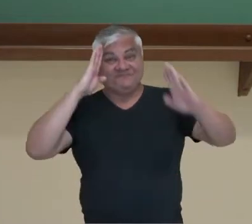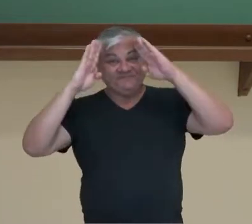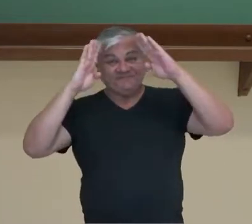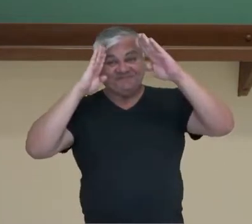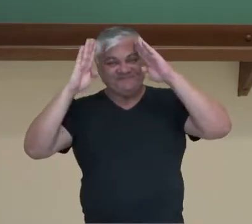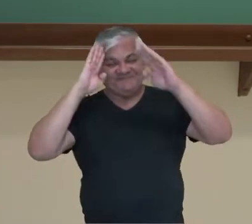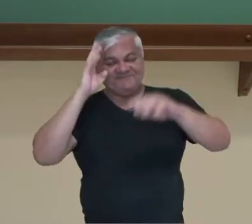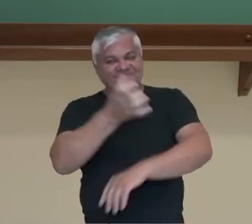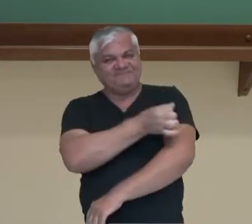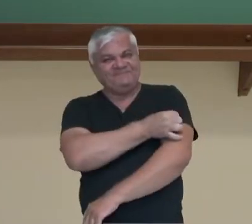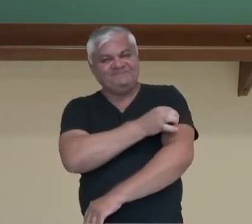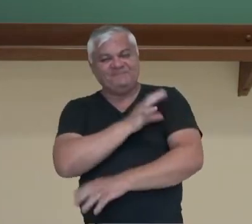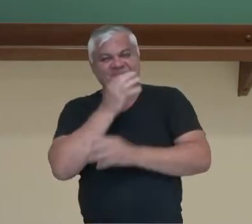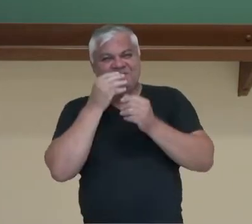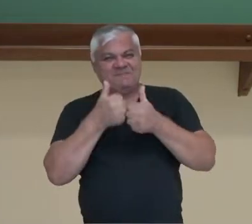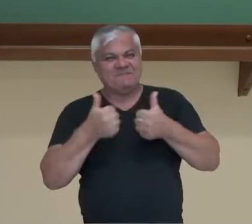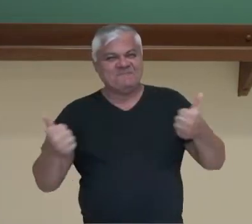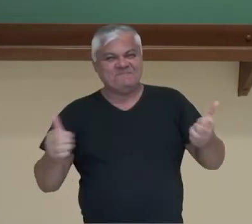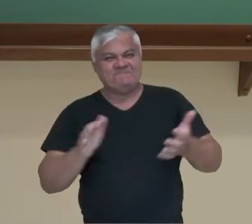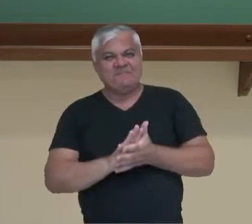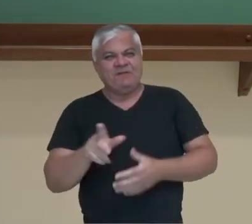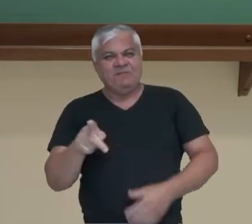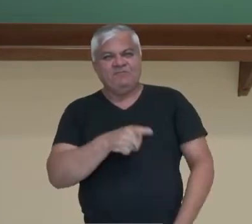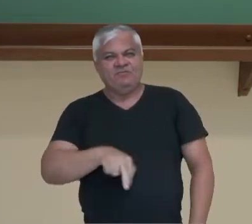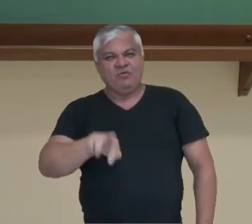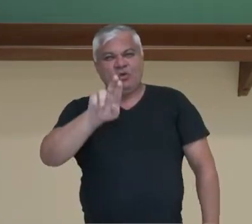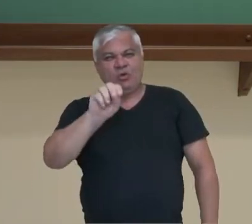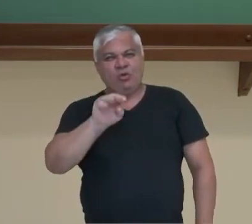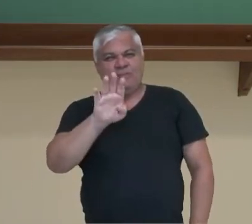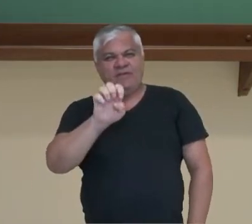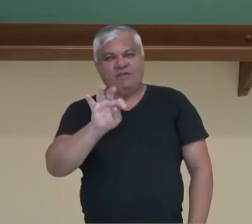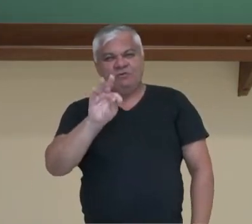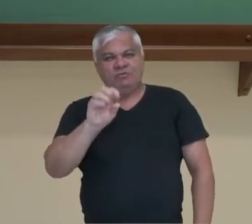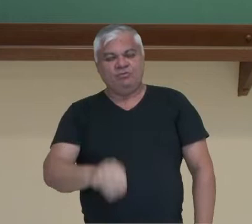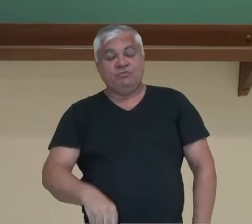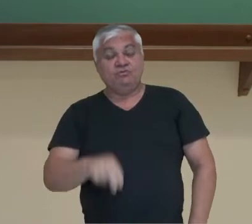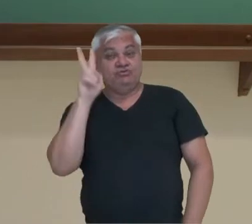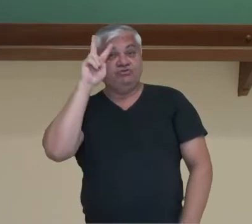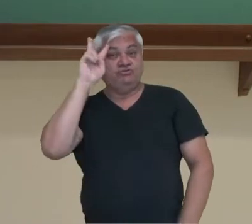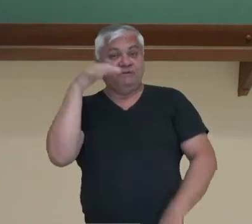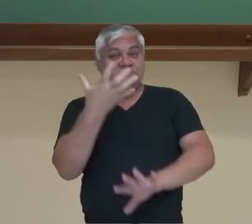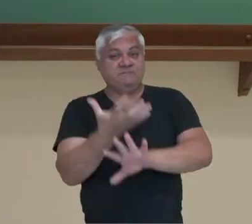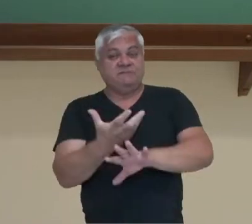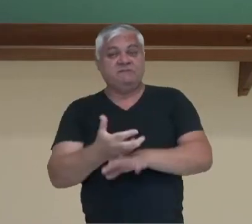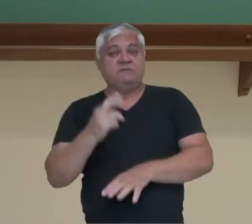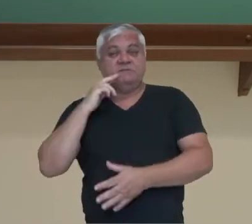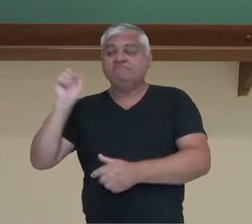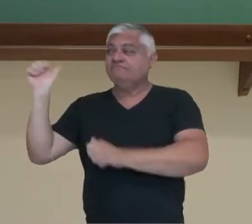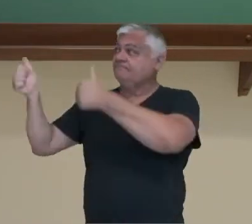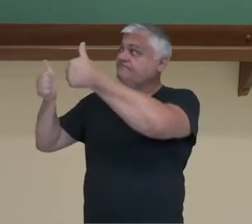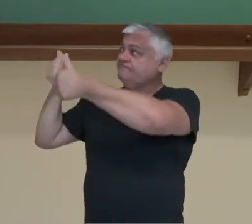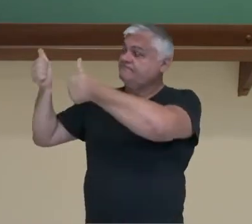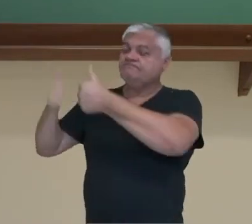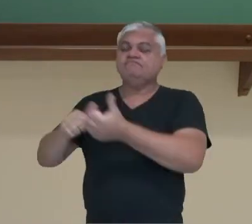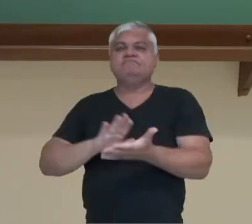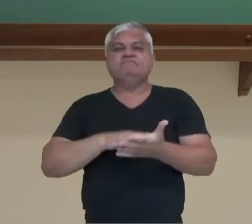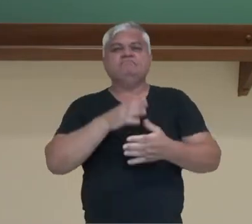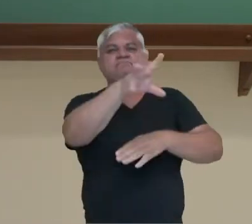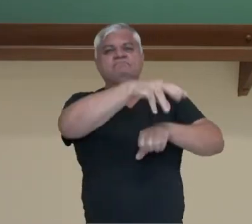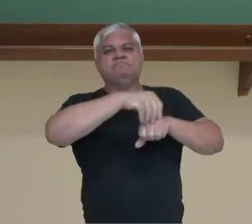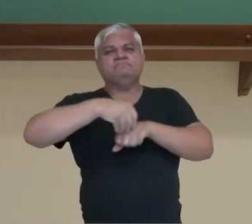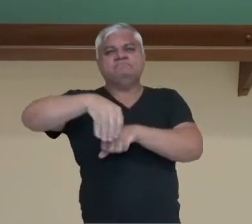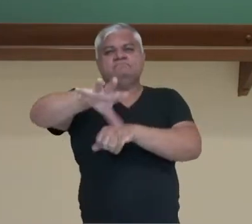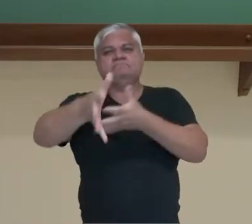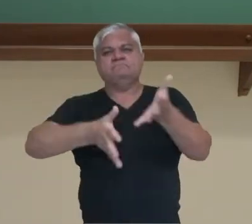Fala, galerinha do sexto ano, tudo bem? Sou o professor Roberto Falcione, professor de História. Junto conosco, o professor Ronaldo, fazendo a interpretação de